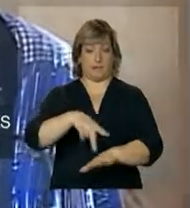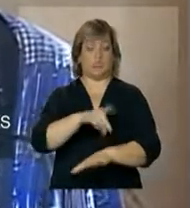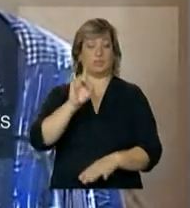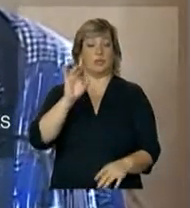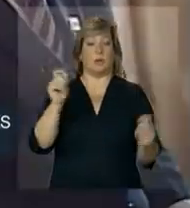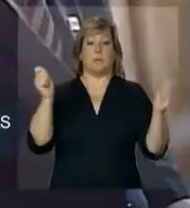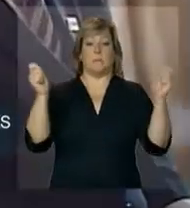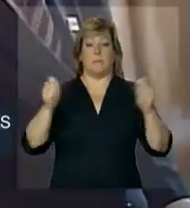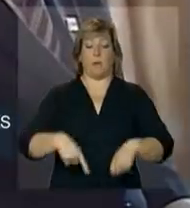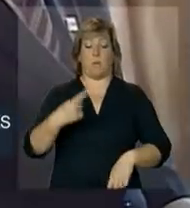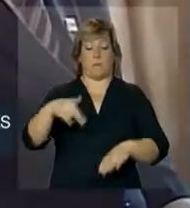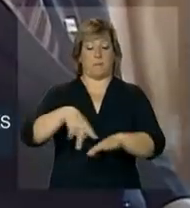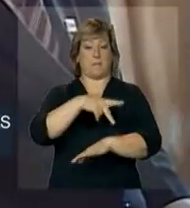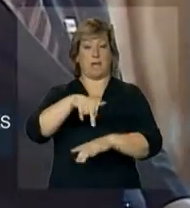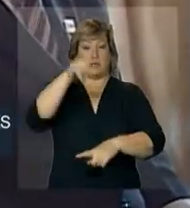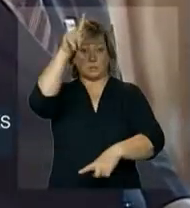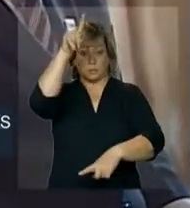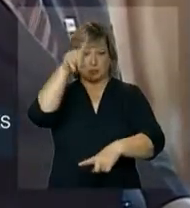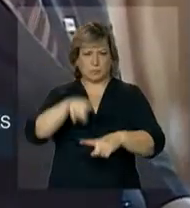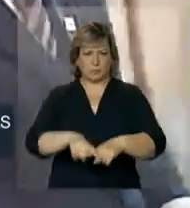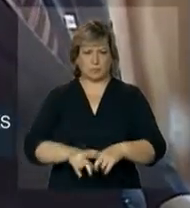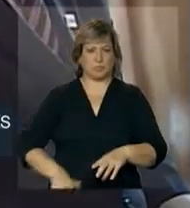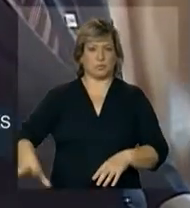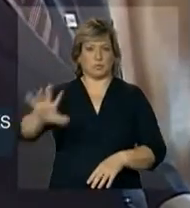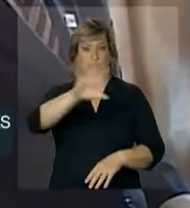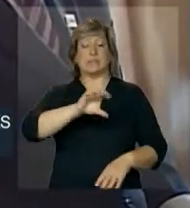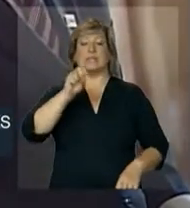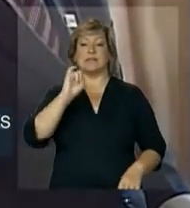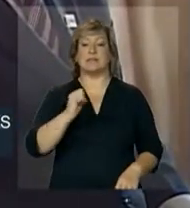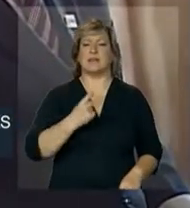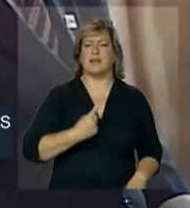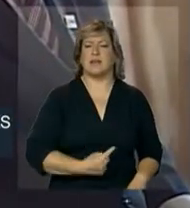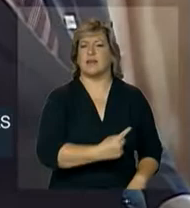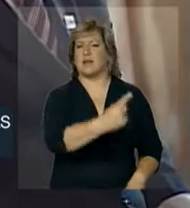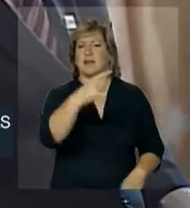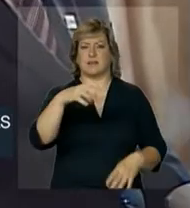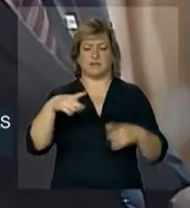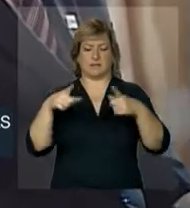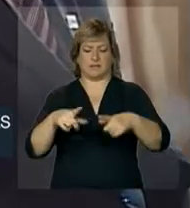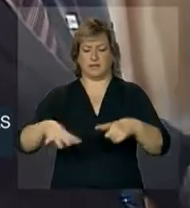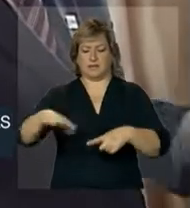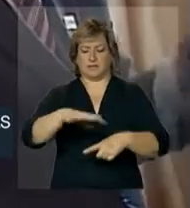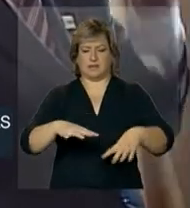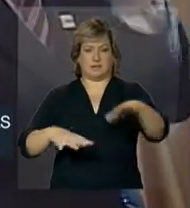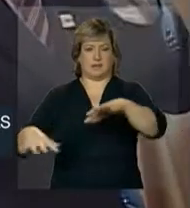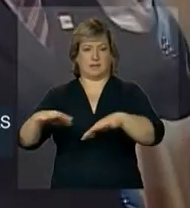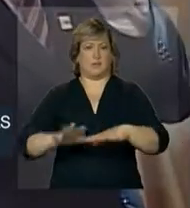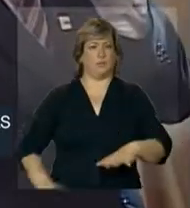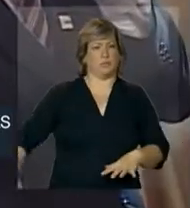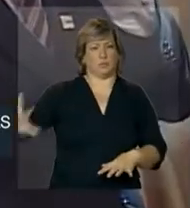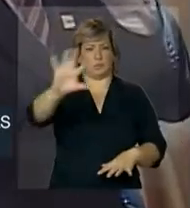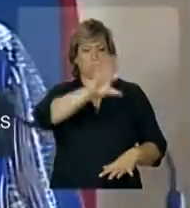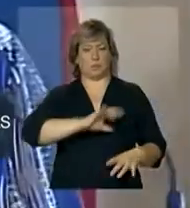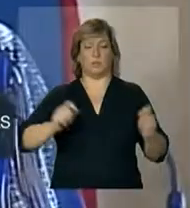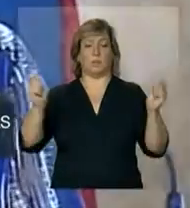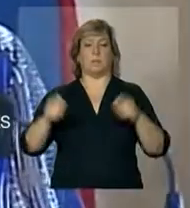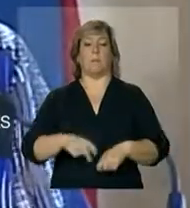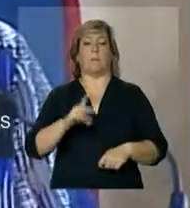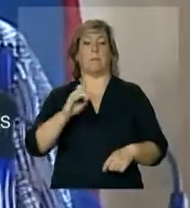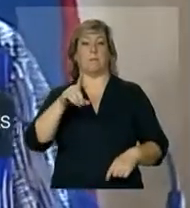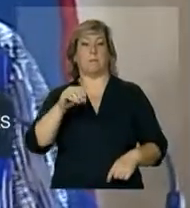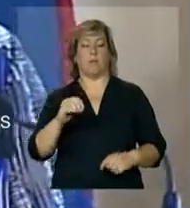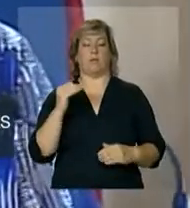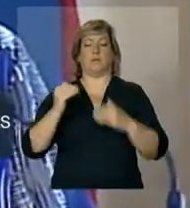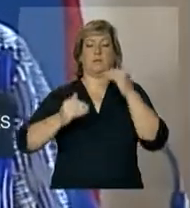pode ser um país integral se cada região for um grande polo de desenvolvimento,